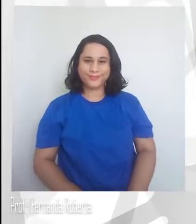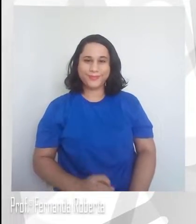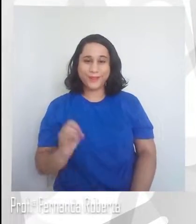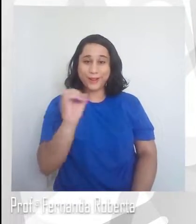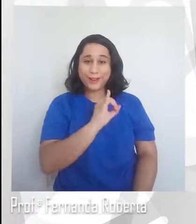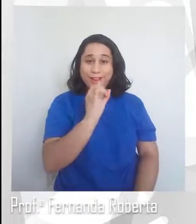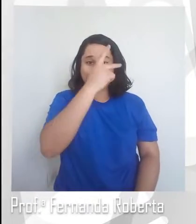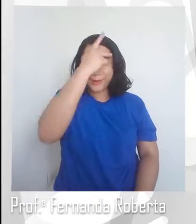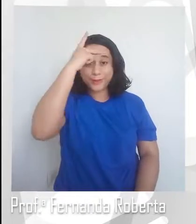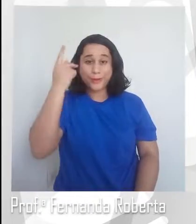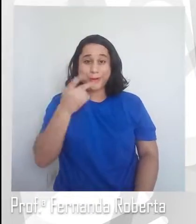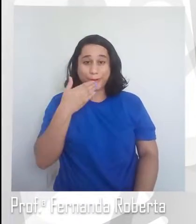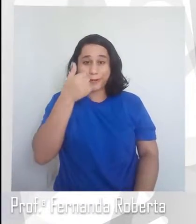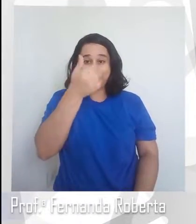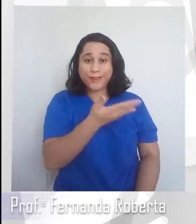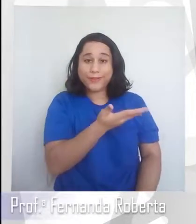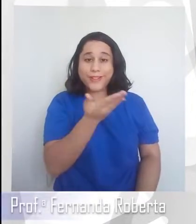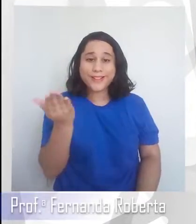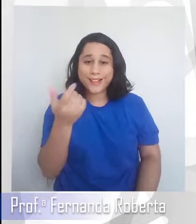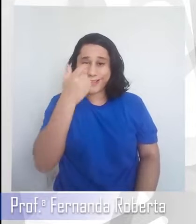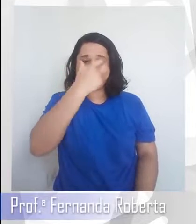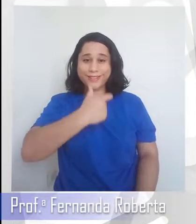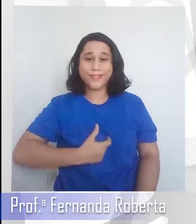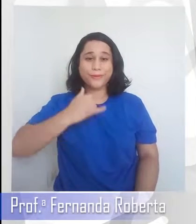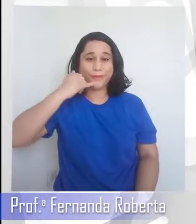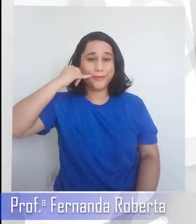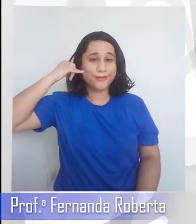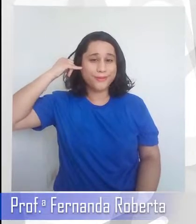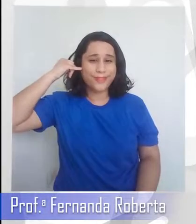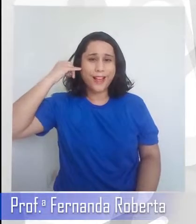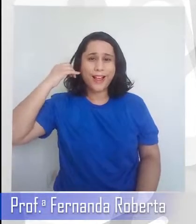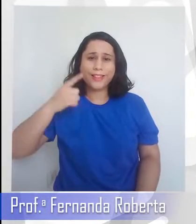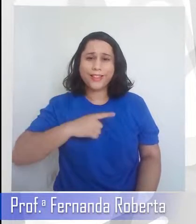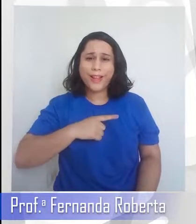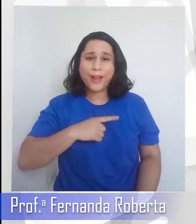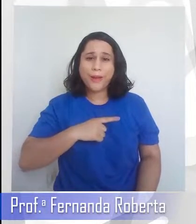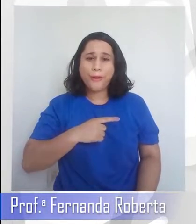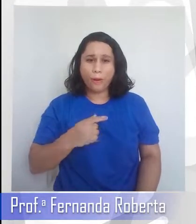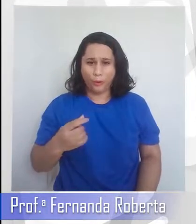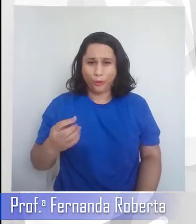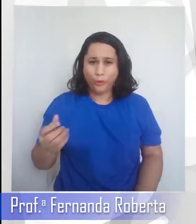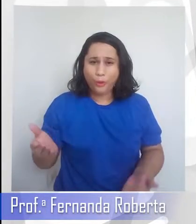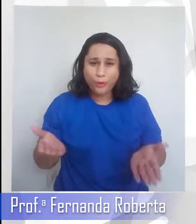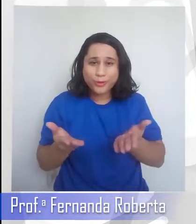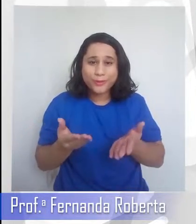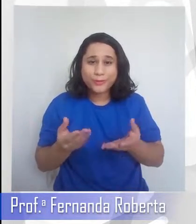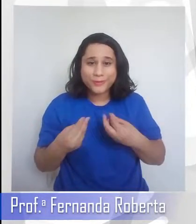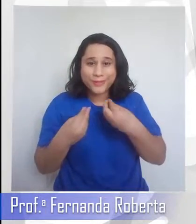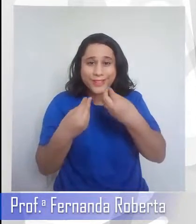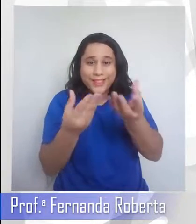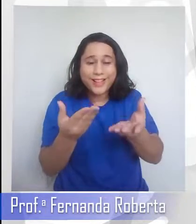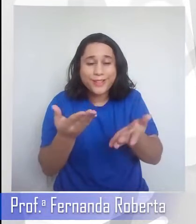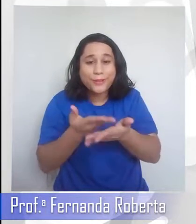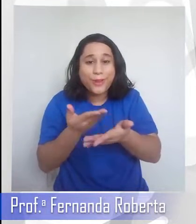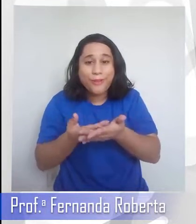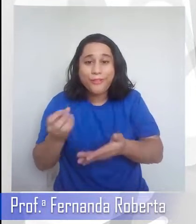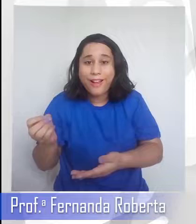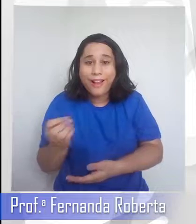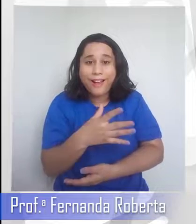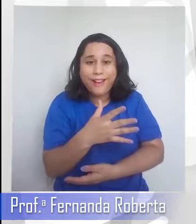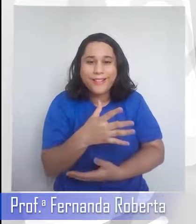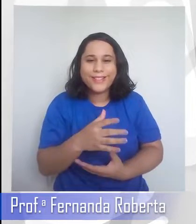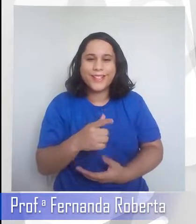Fala pessoal, tudo bem com vocês? Aqui quem fala é João Tiago e trago para vocês hoje mais uma nova aula e o assunto de hoje